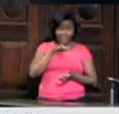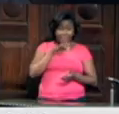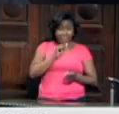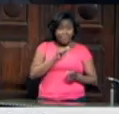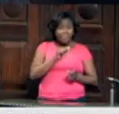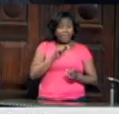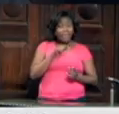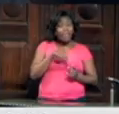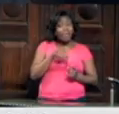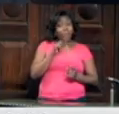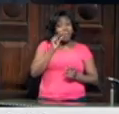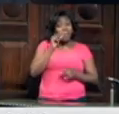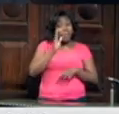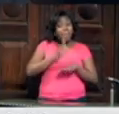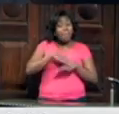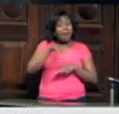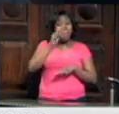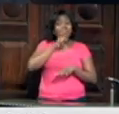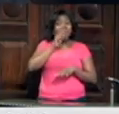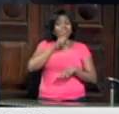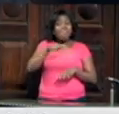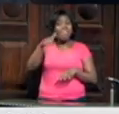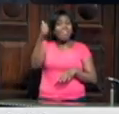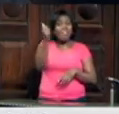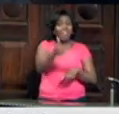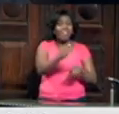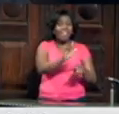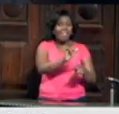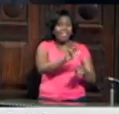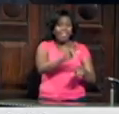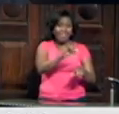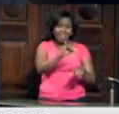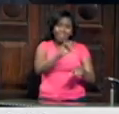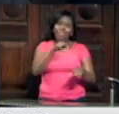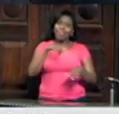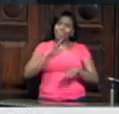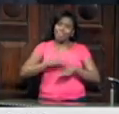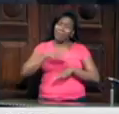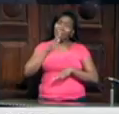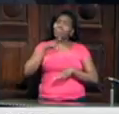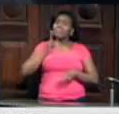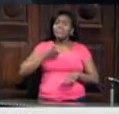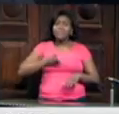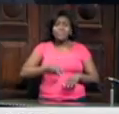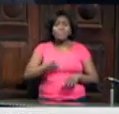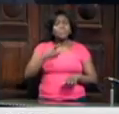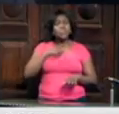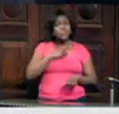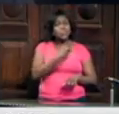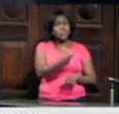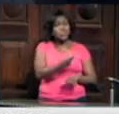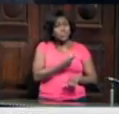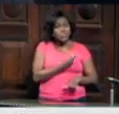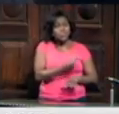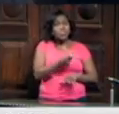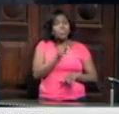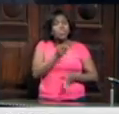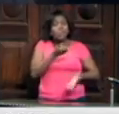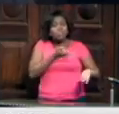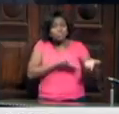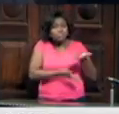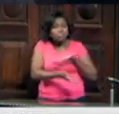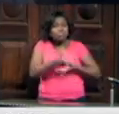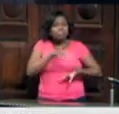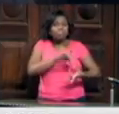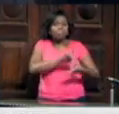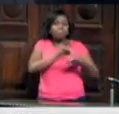pouco mais velha do que a Academia Carioca de Letras. Mas sempre tivemos, as duas academias, uma relação muito